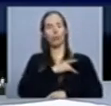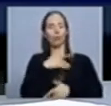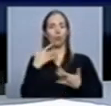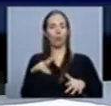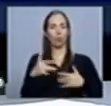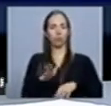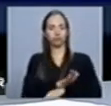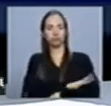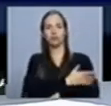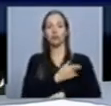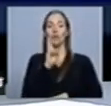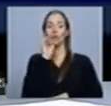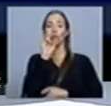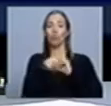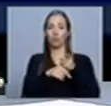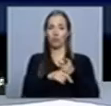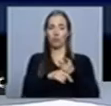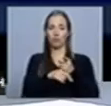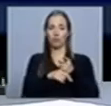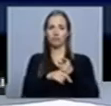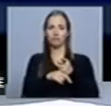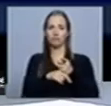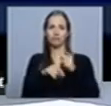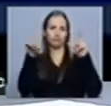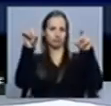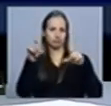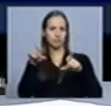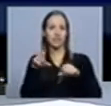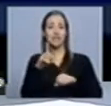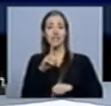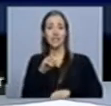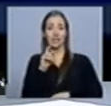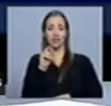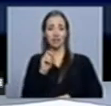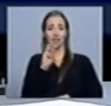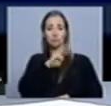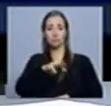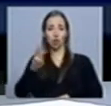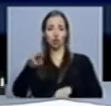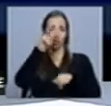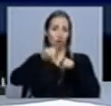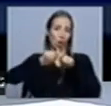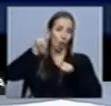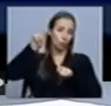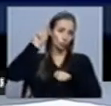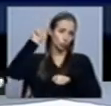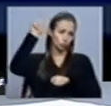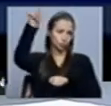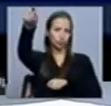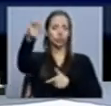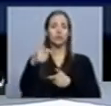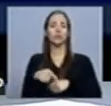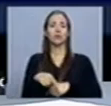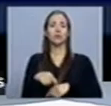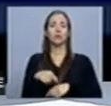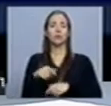ver é uma imagem que foi tirada a cerca de 63 milhões de quilómetros de nós, por uma sonda, por uma nave